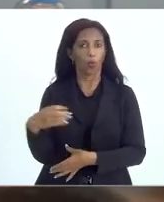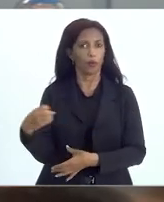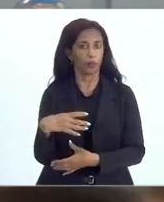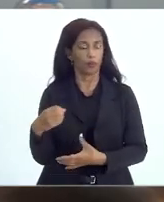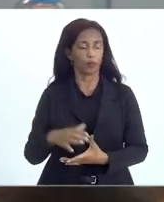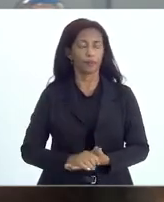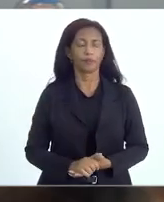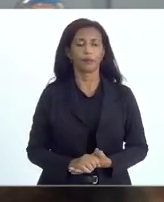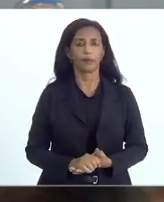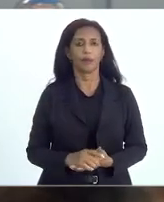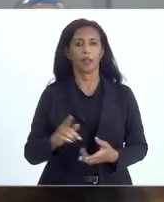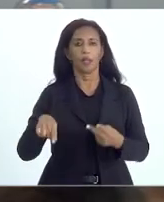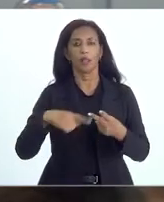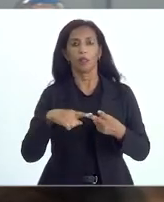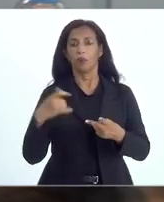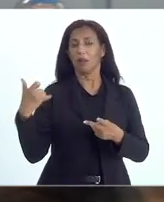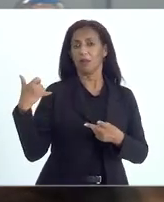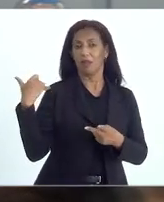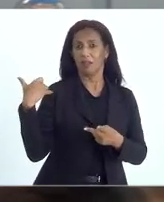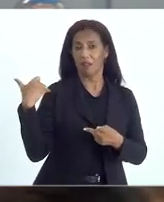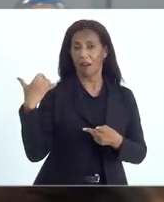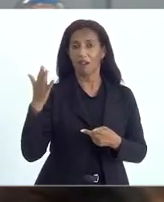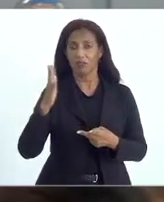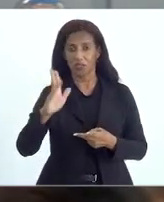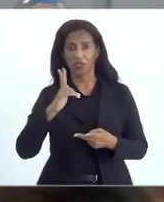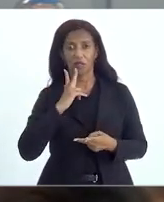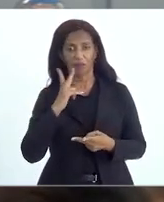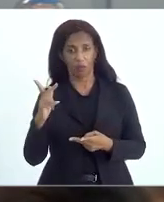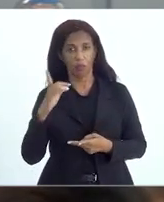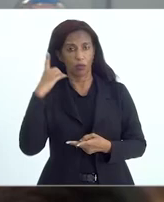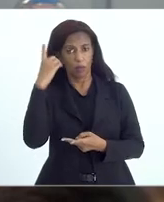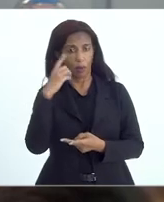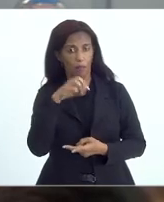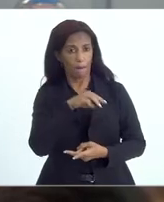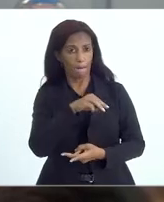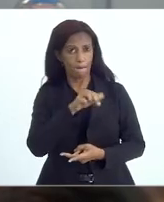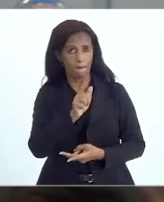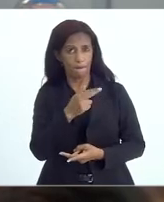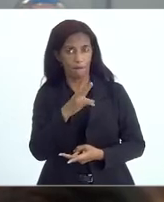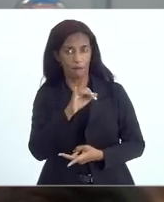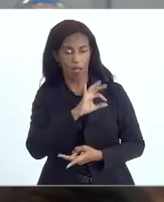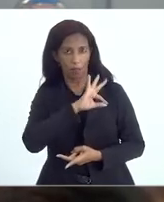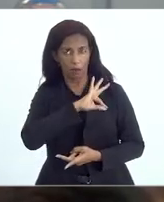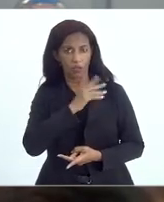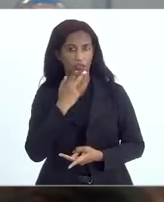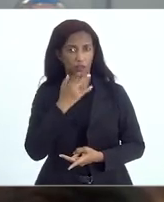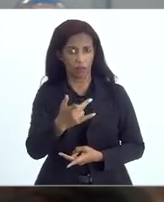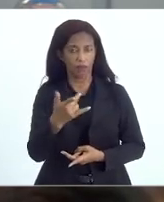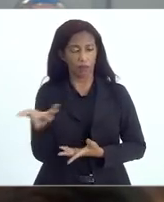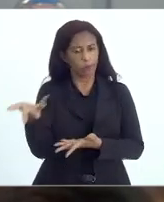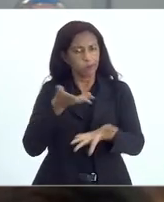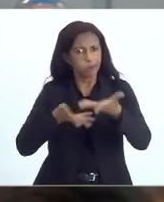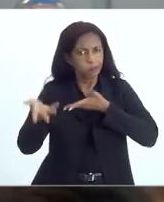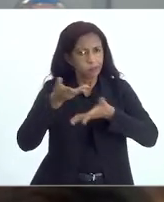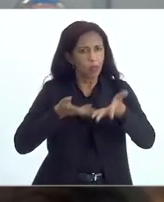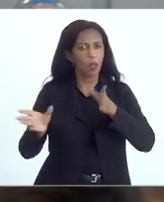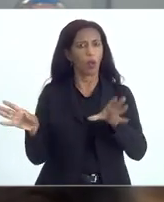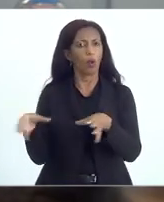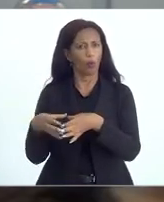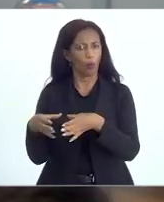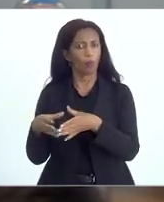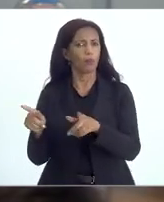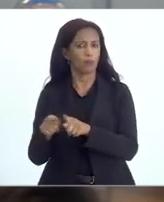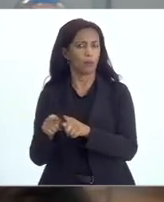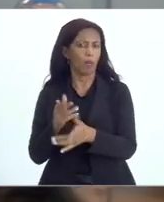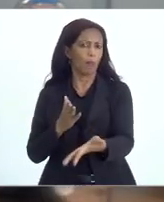depois da questão de idade da Idade que já foi levantada pela deputada Martha Rocha importante destrata gente tem interagir com as condições também